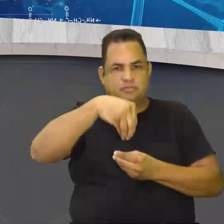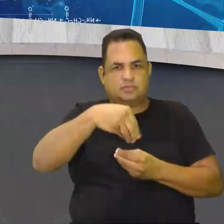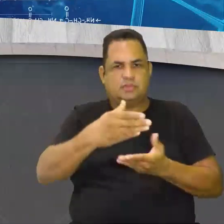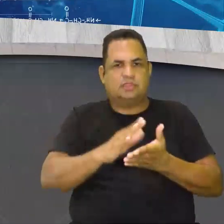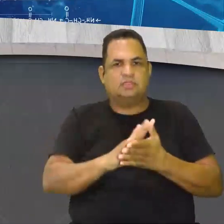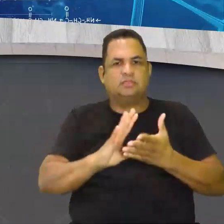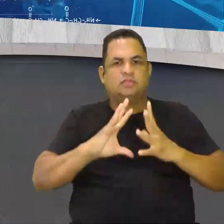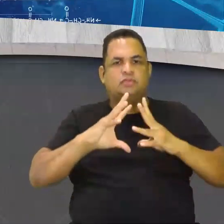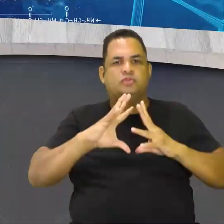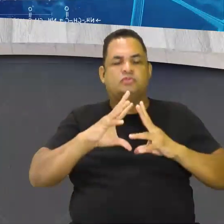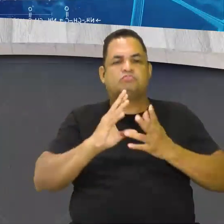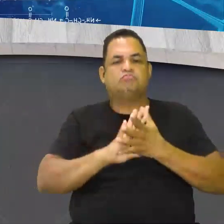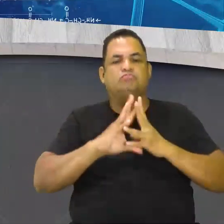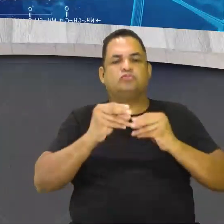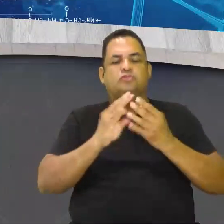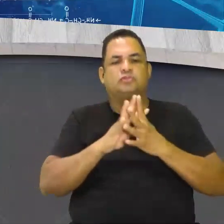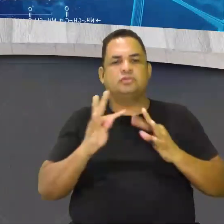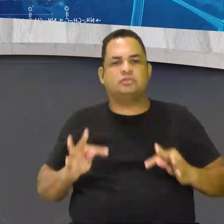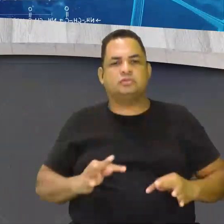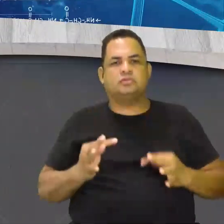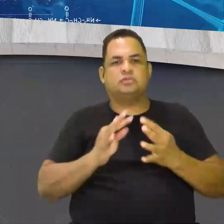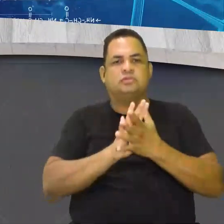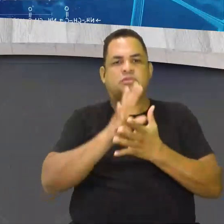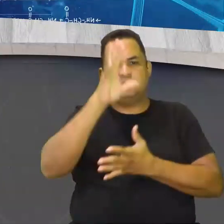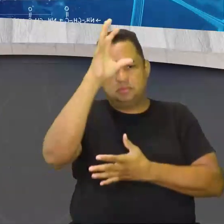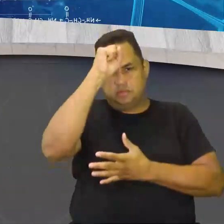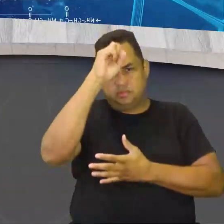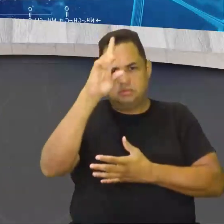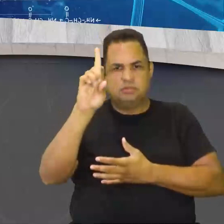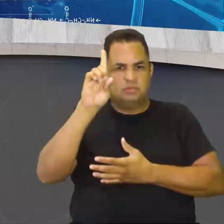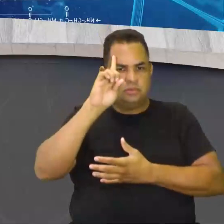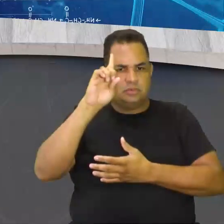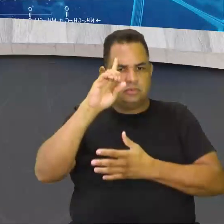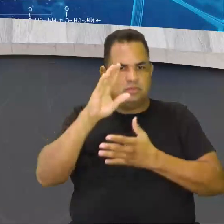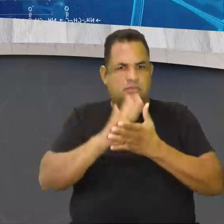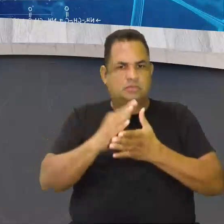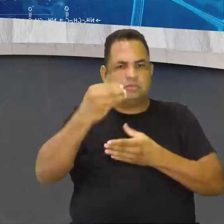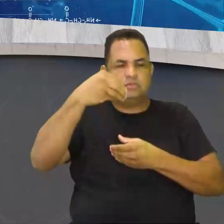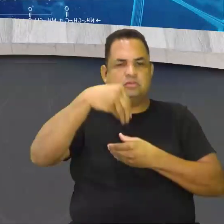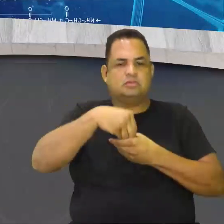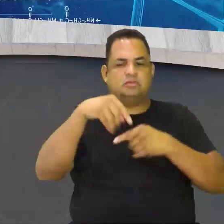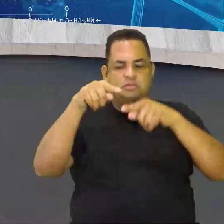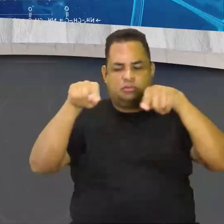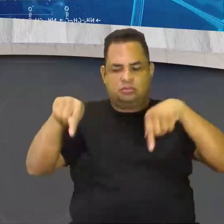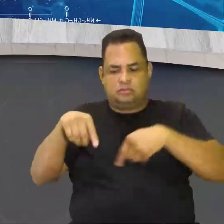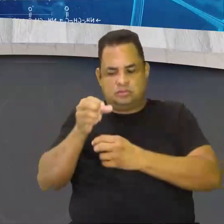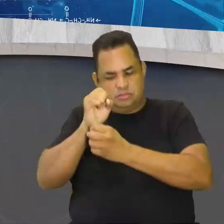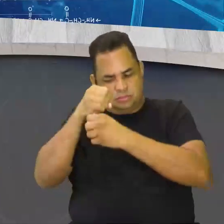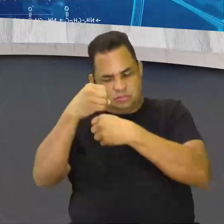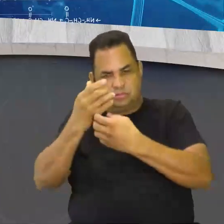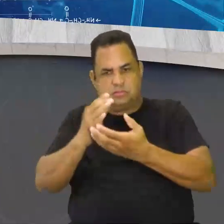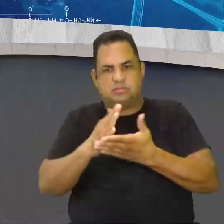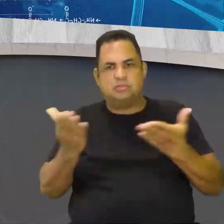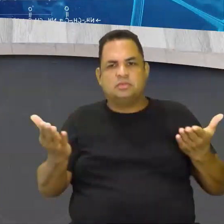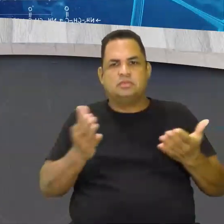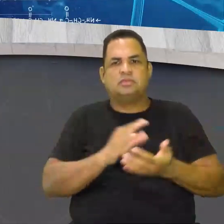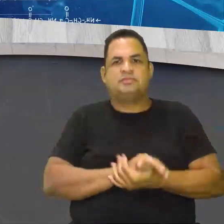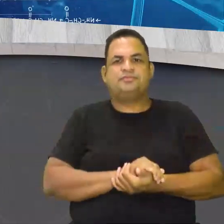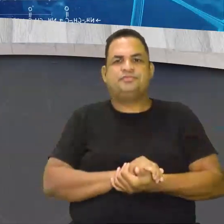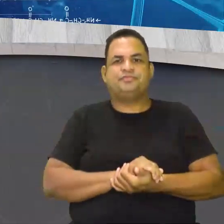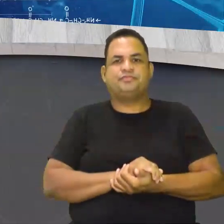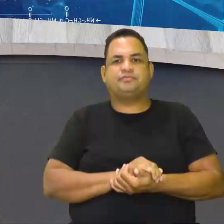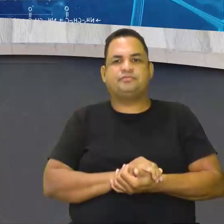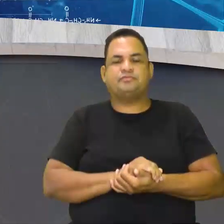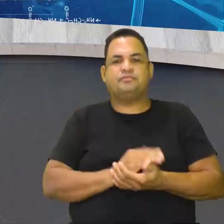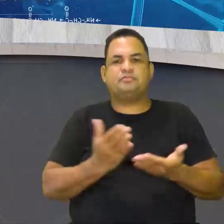líquido. Isso tudo são técnicas que a gente vai aprendendo no dia a dia dentro do laboratório lá na nossa vivência, né, Almeida? Exatamente, professora Sabina. Eu